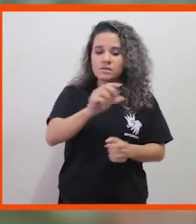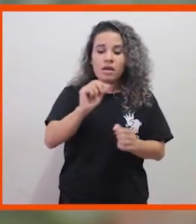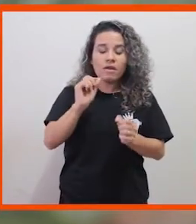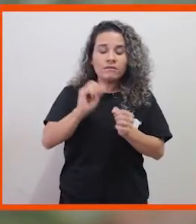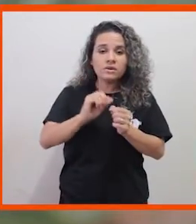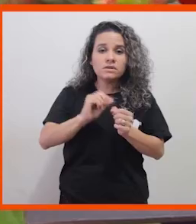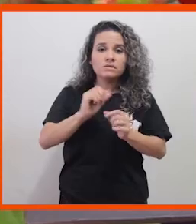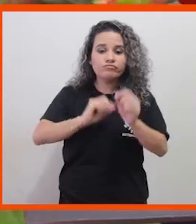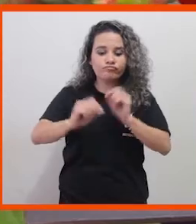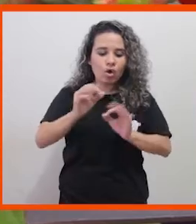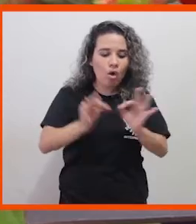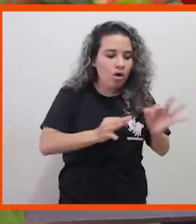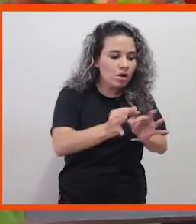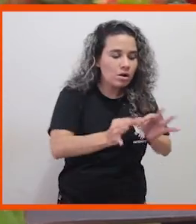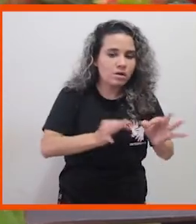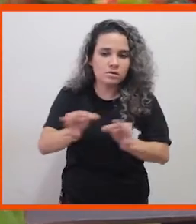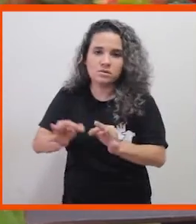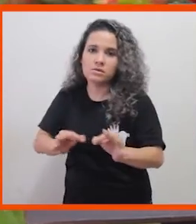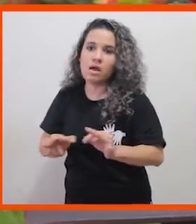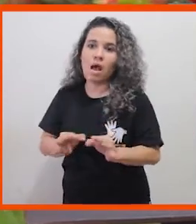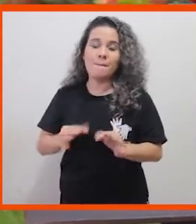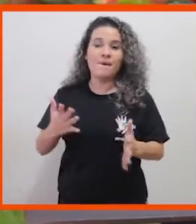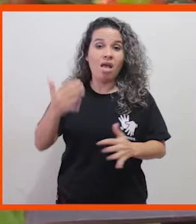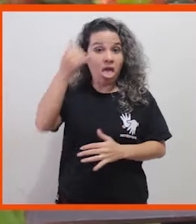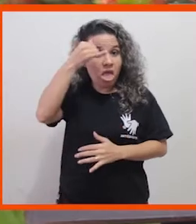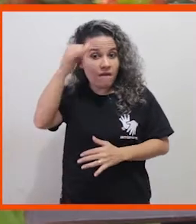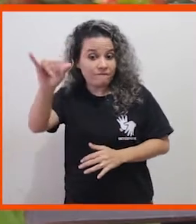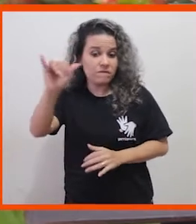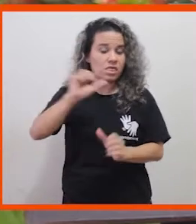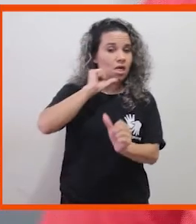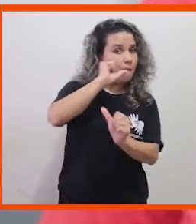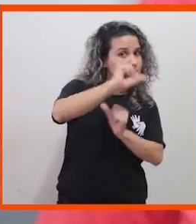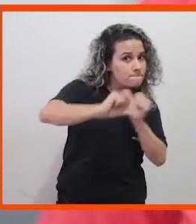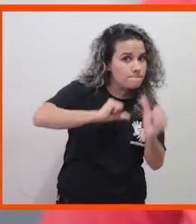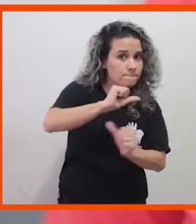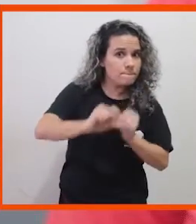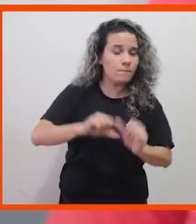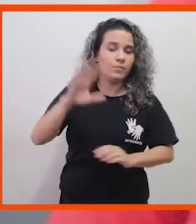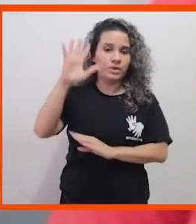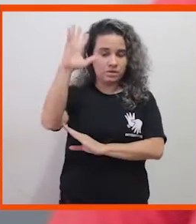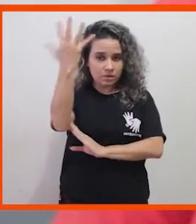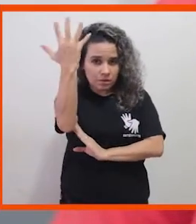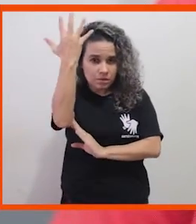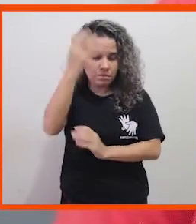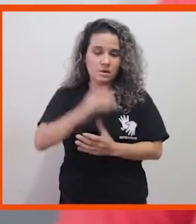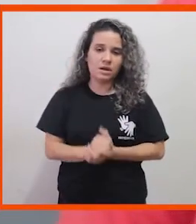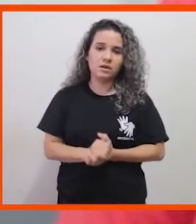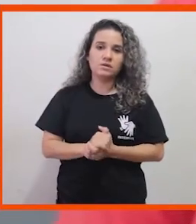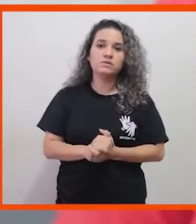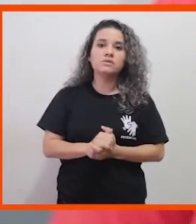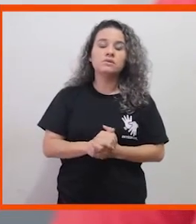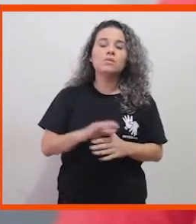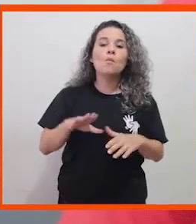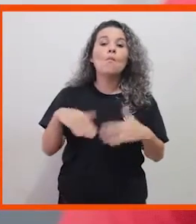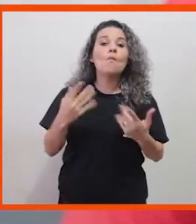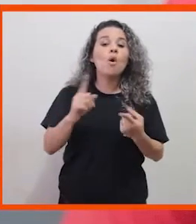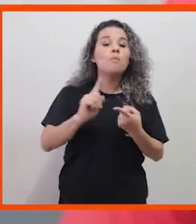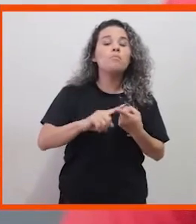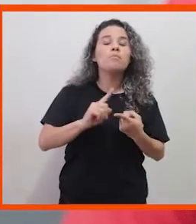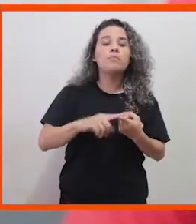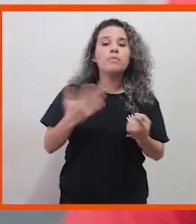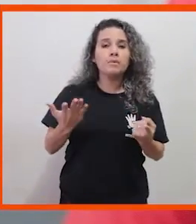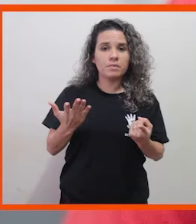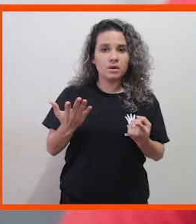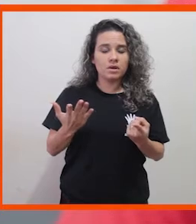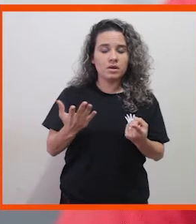ao redor do mundo. Quanto a isso, qual o primeiro passo deste ODS? O primeiro passo é reforçar a resiliência e a capacidade